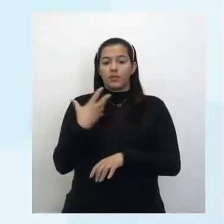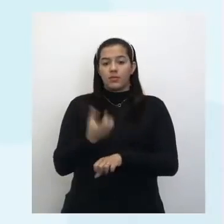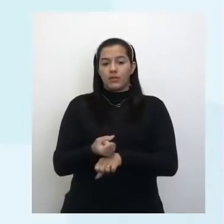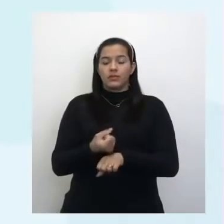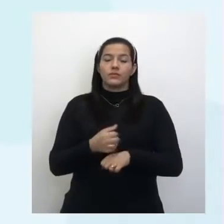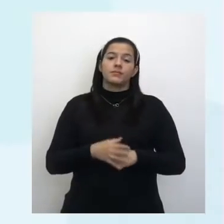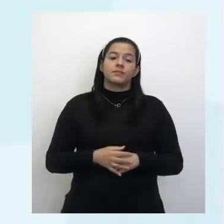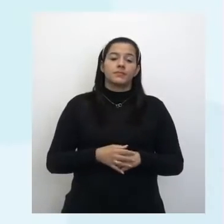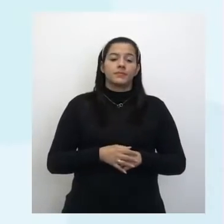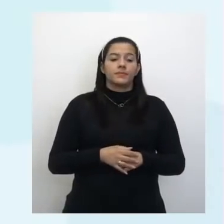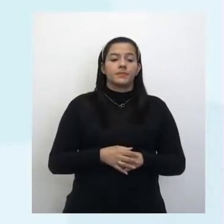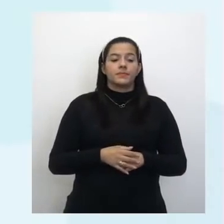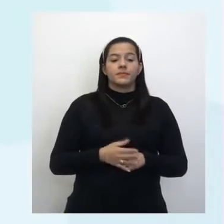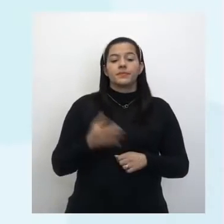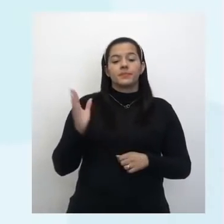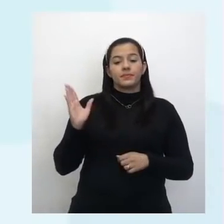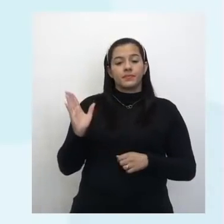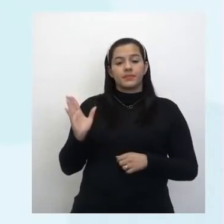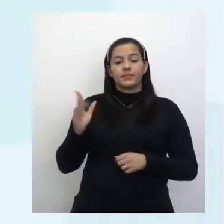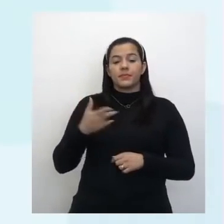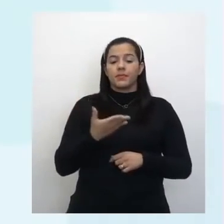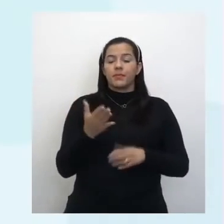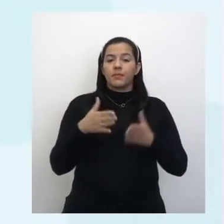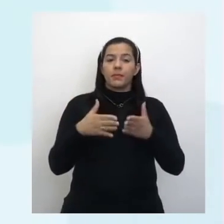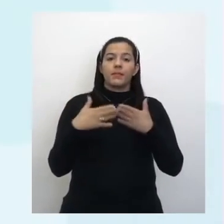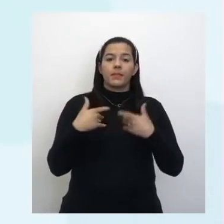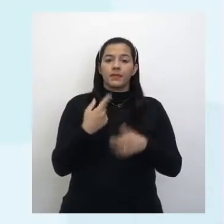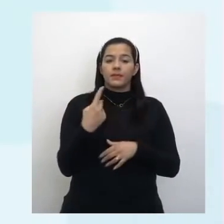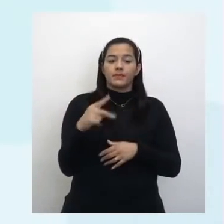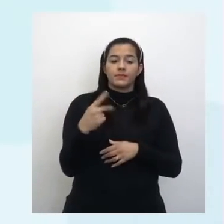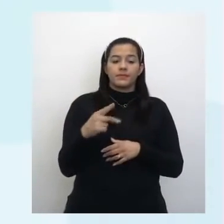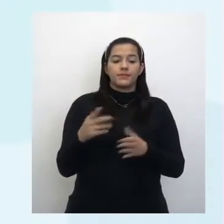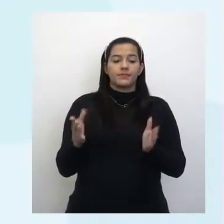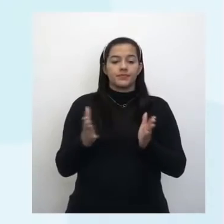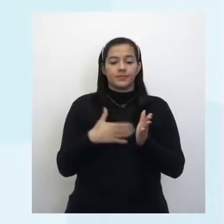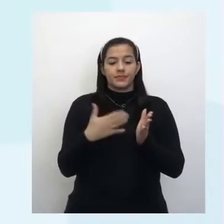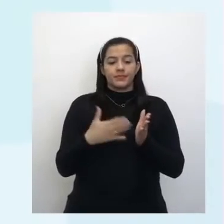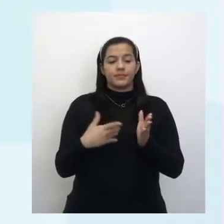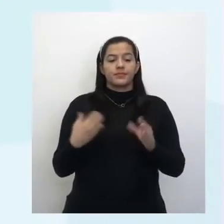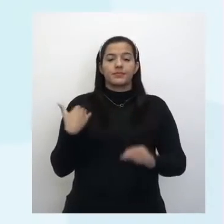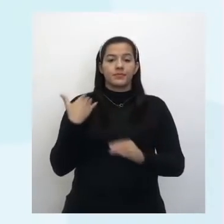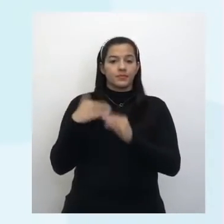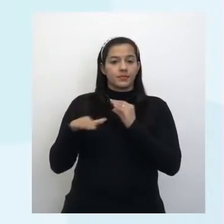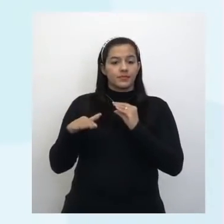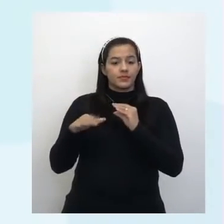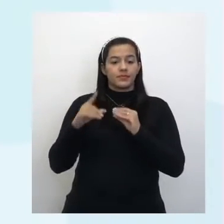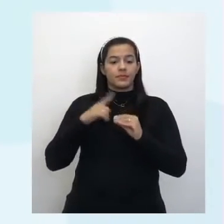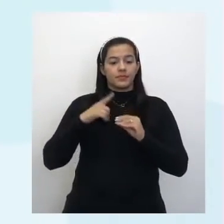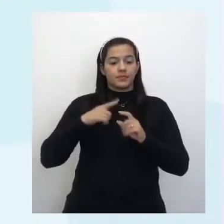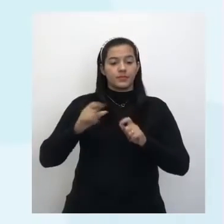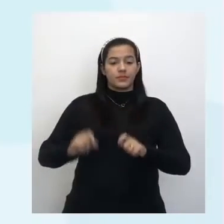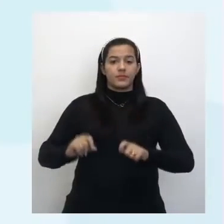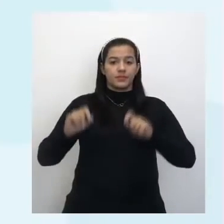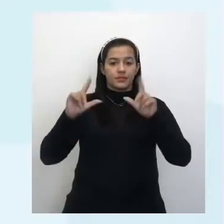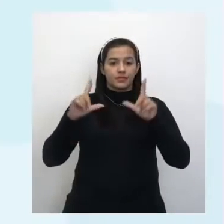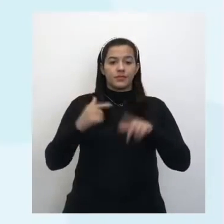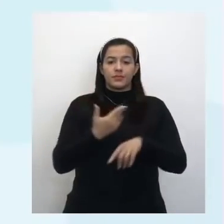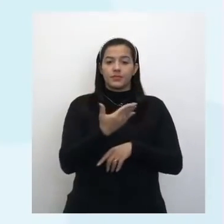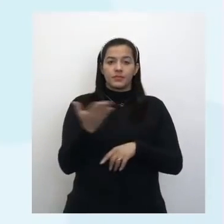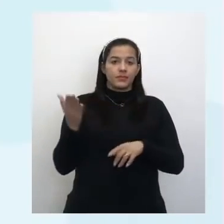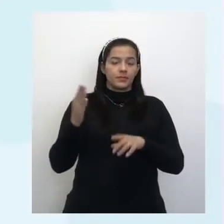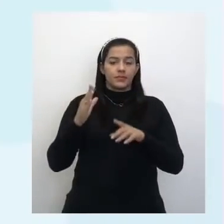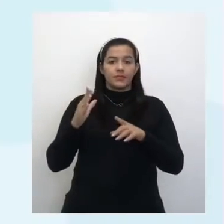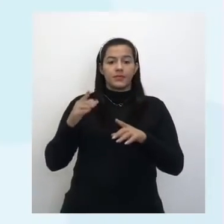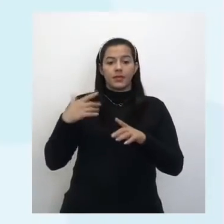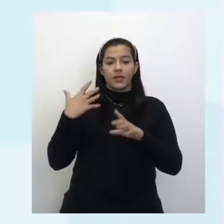também E aí também a gente pede para que vocês façam Alisson não aplica nada a tarefa que eu vou colocar daqui a pouco no ar cria